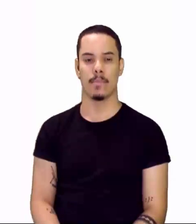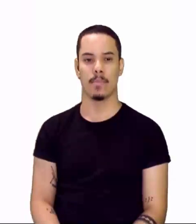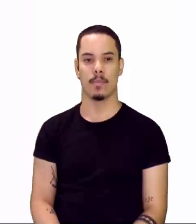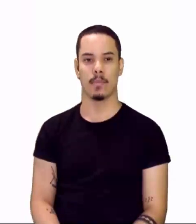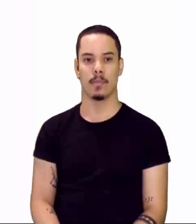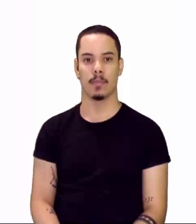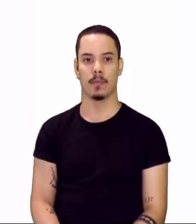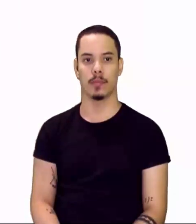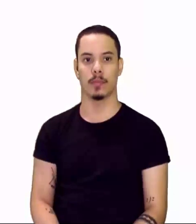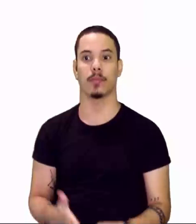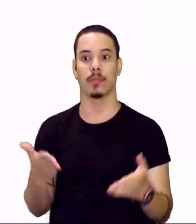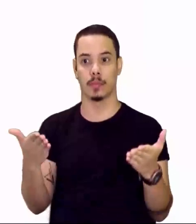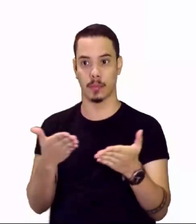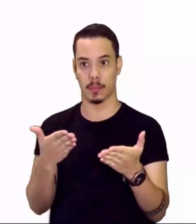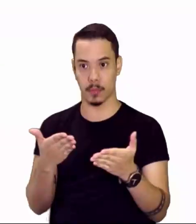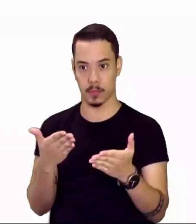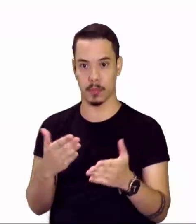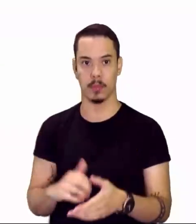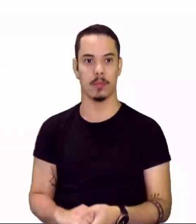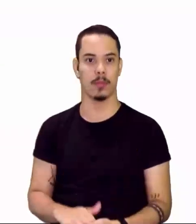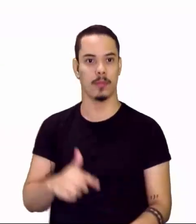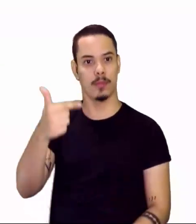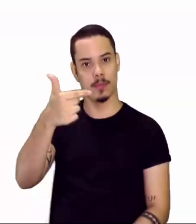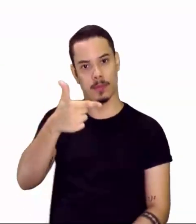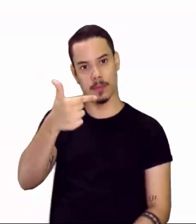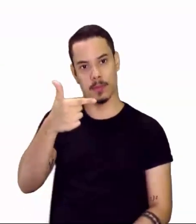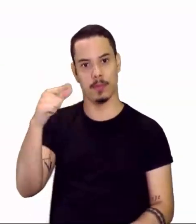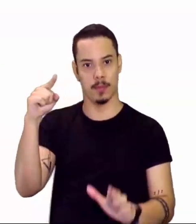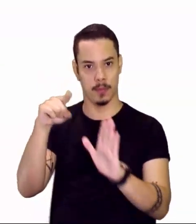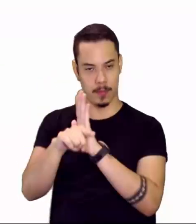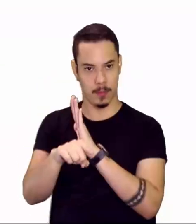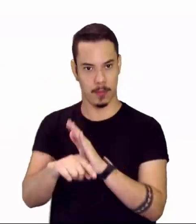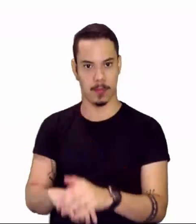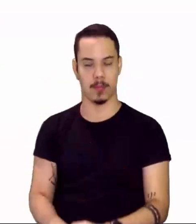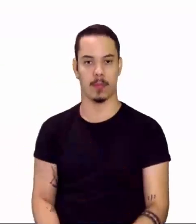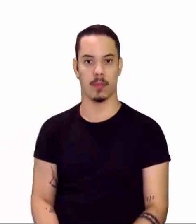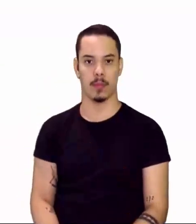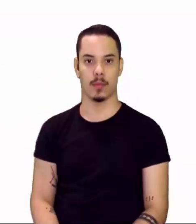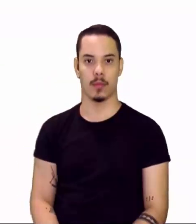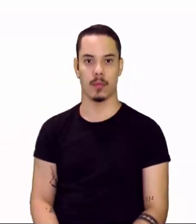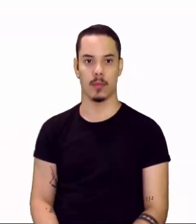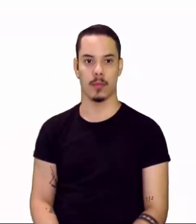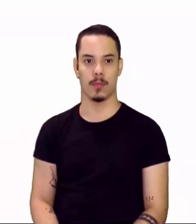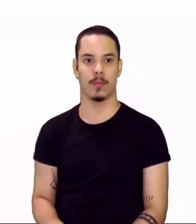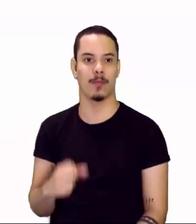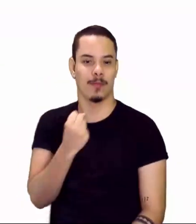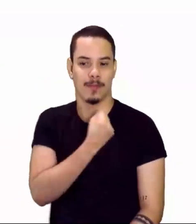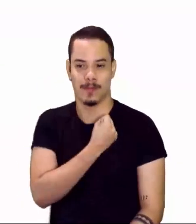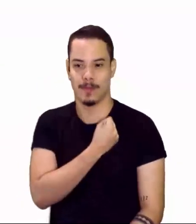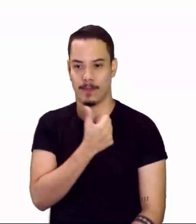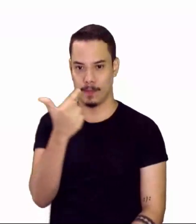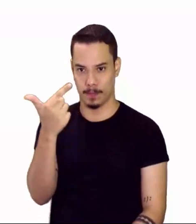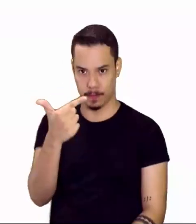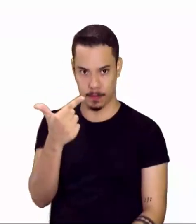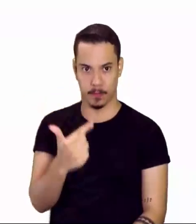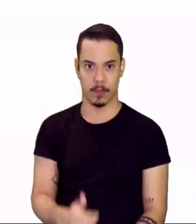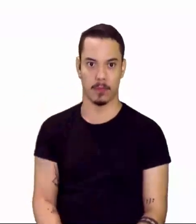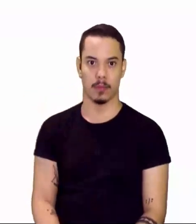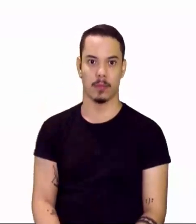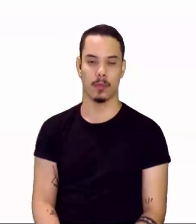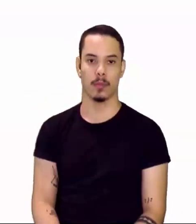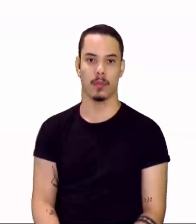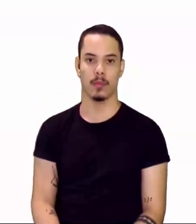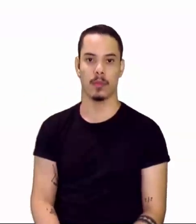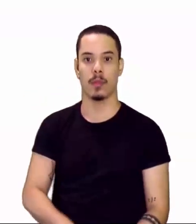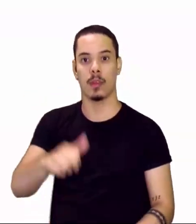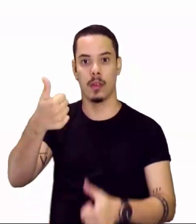vamos partir para a nossa segunda questão. Olha só. Questão 2.